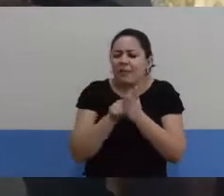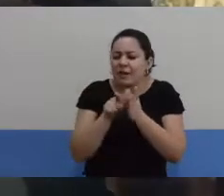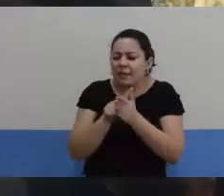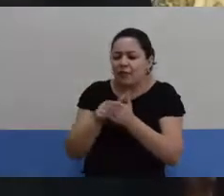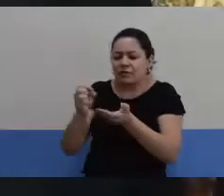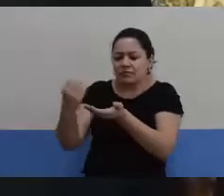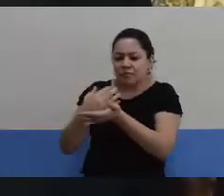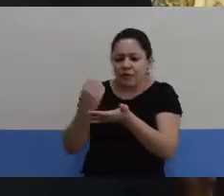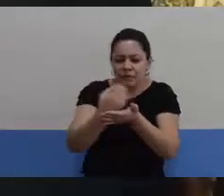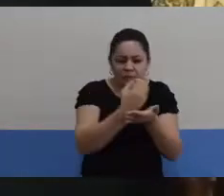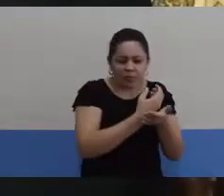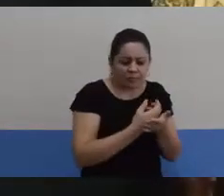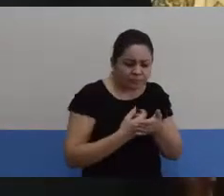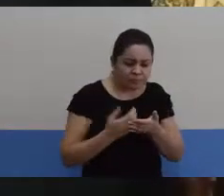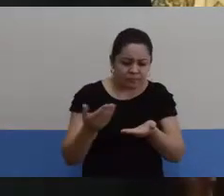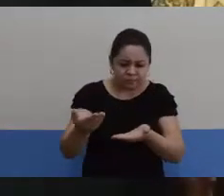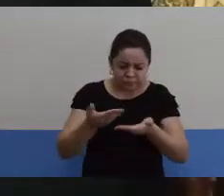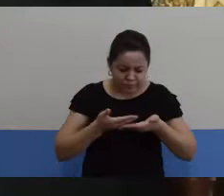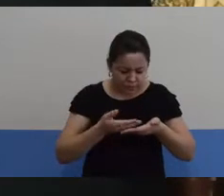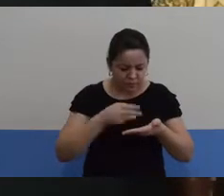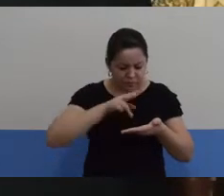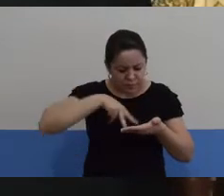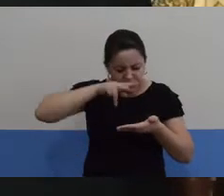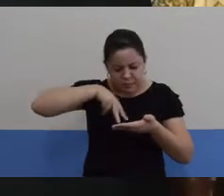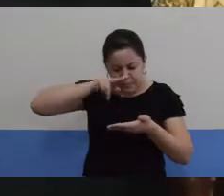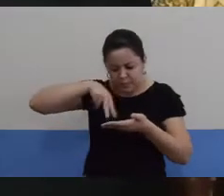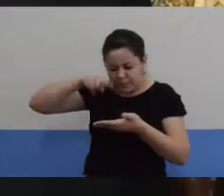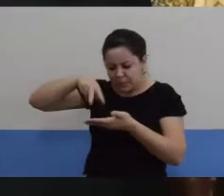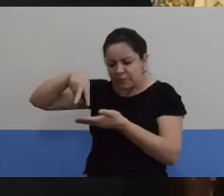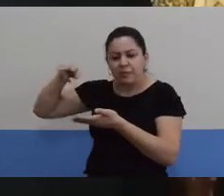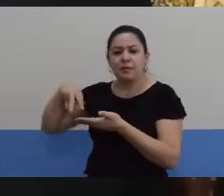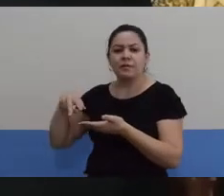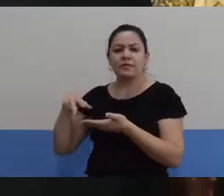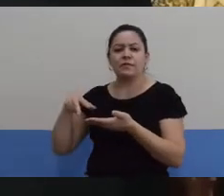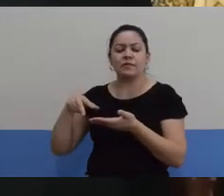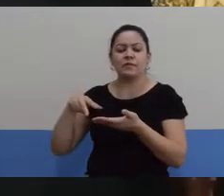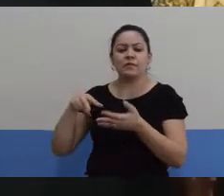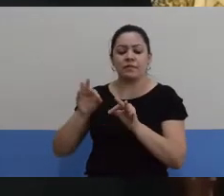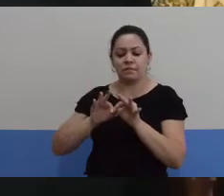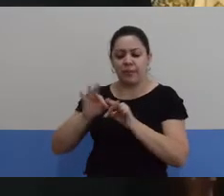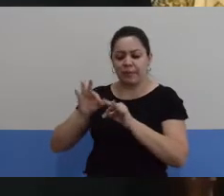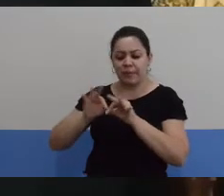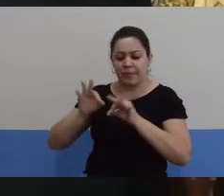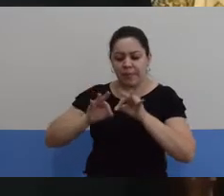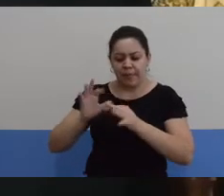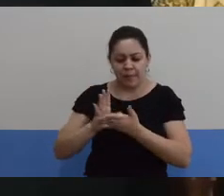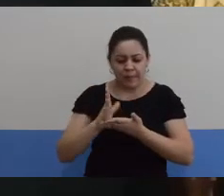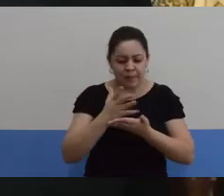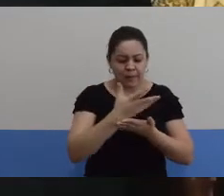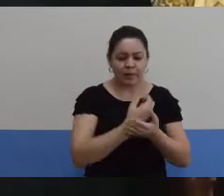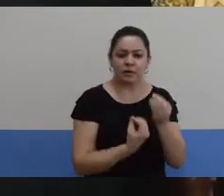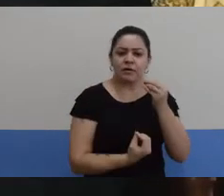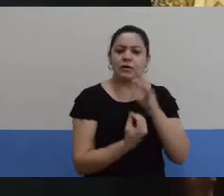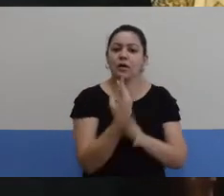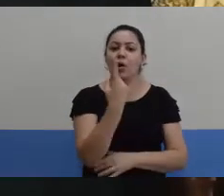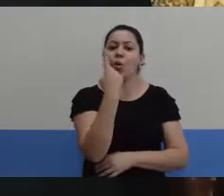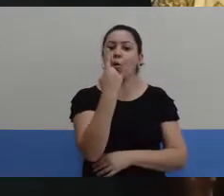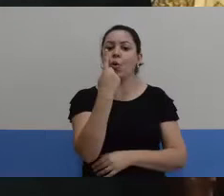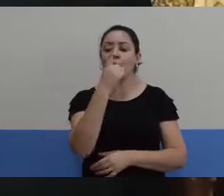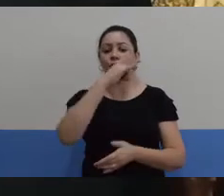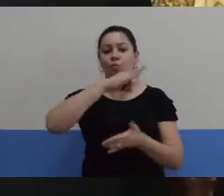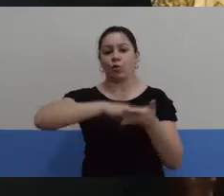mandarem escrito, a gente vai reler tudo de novo, vai compilar, vai fazer um documento só